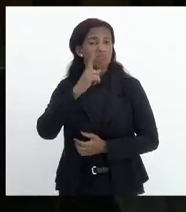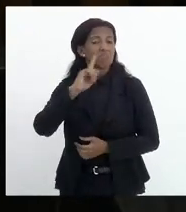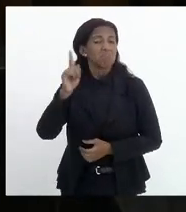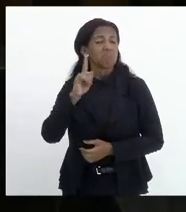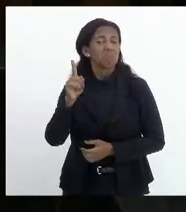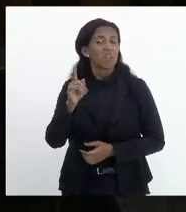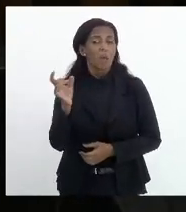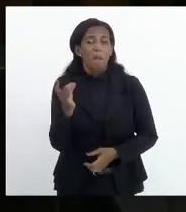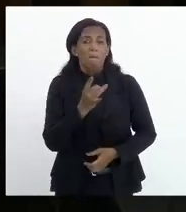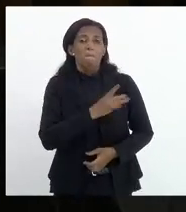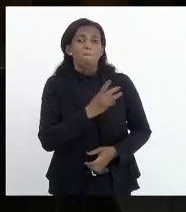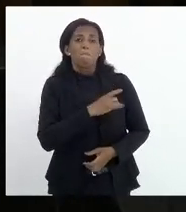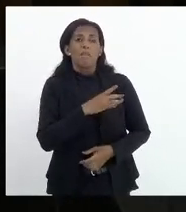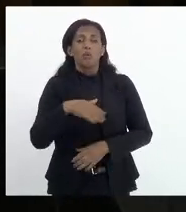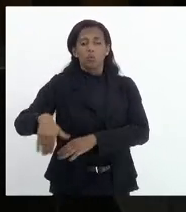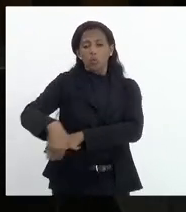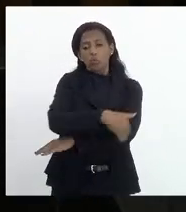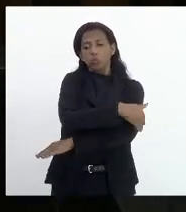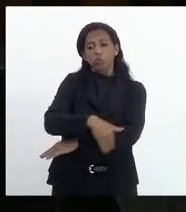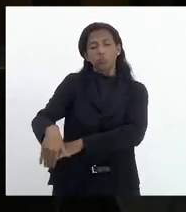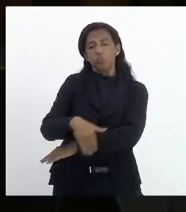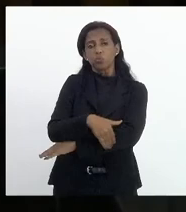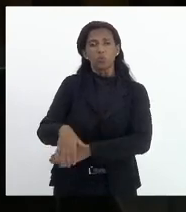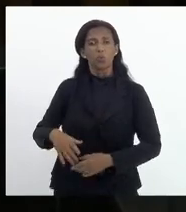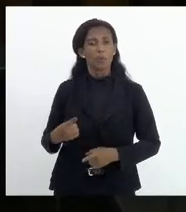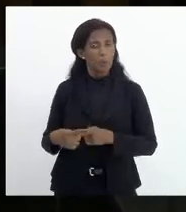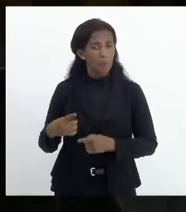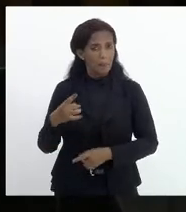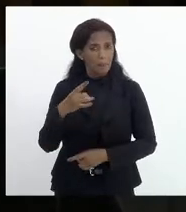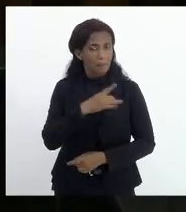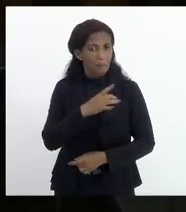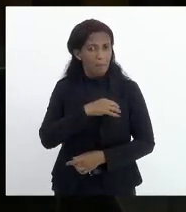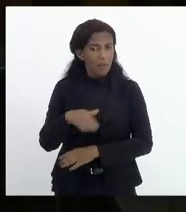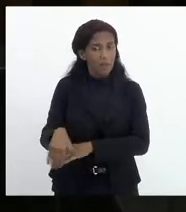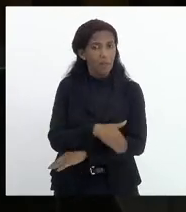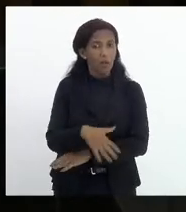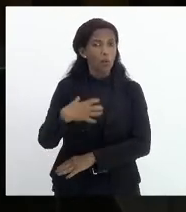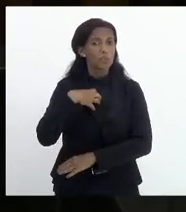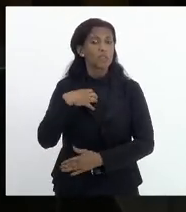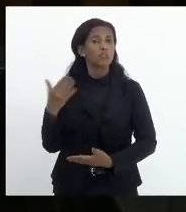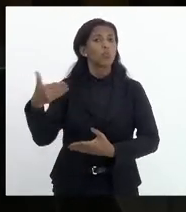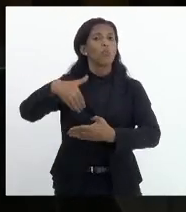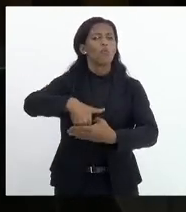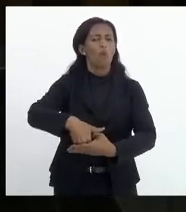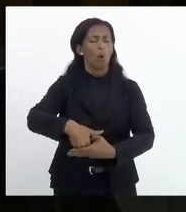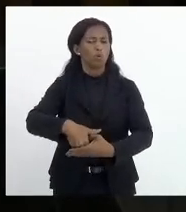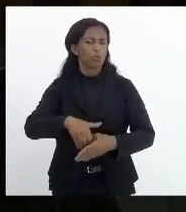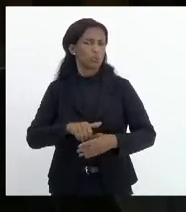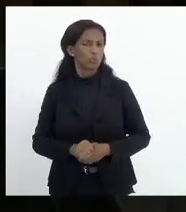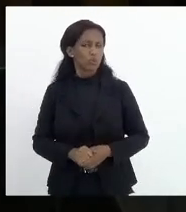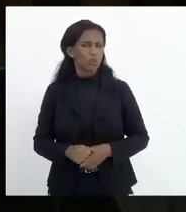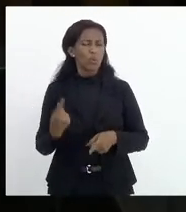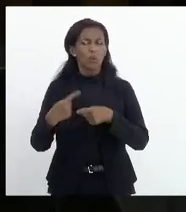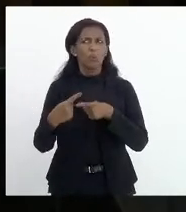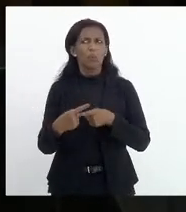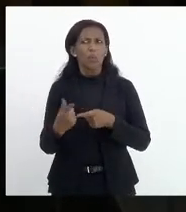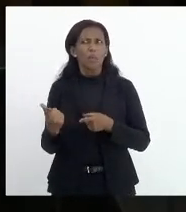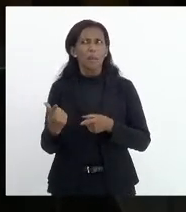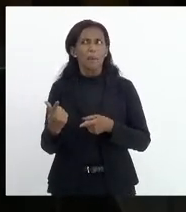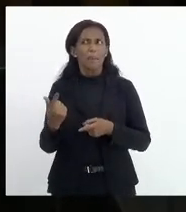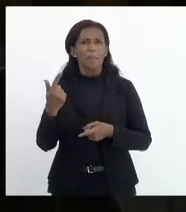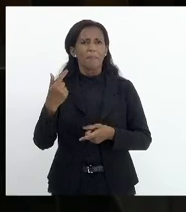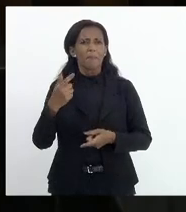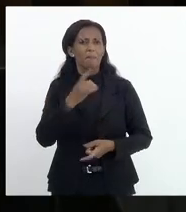teria medo das ruas porque medo das ruas no sentido do voto é porque o meu do da